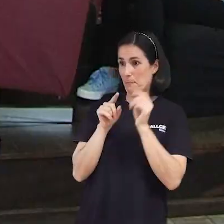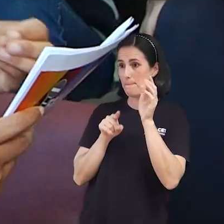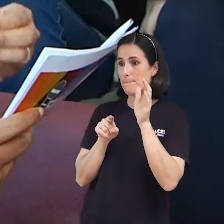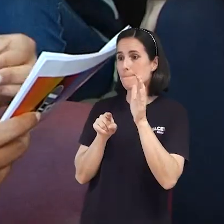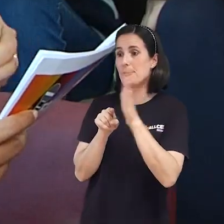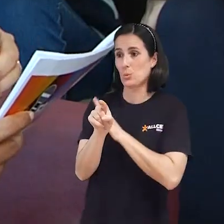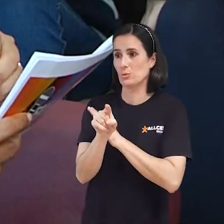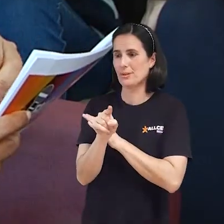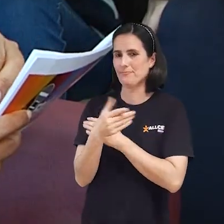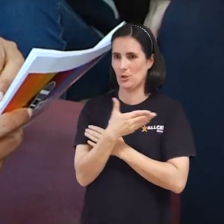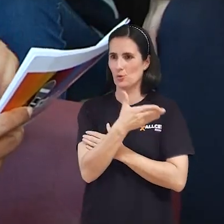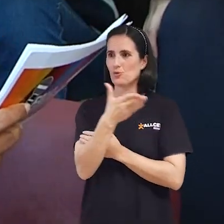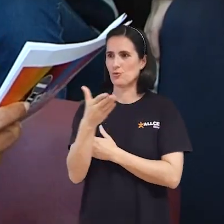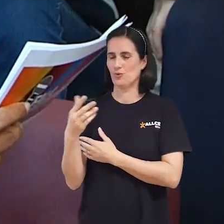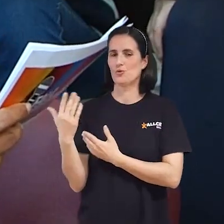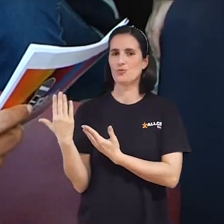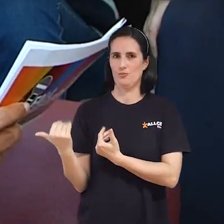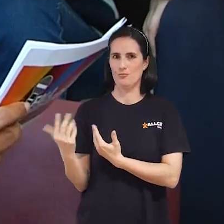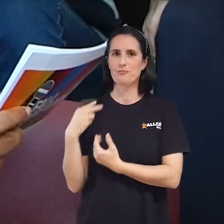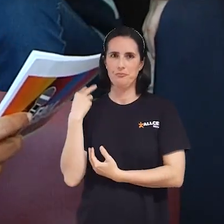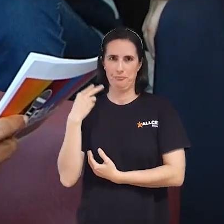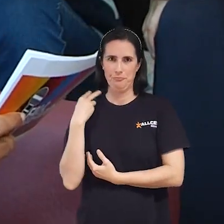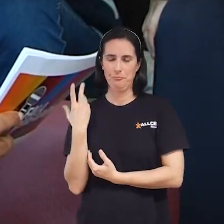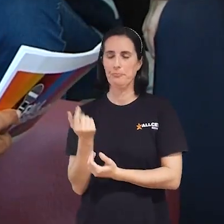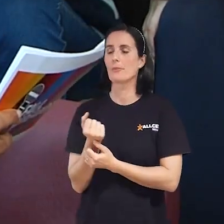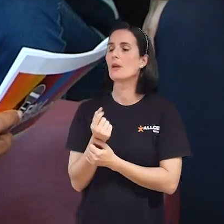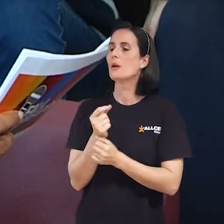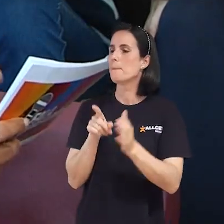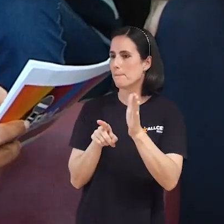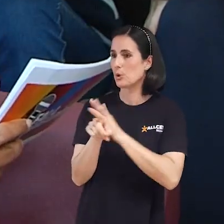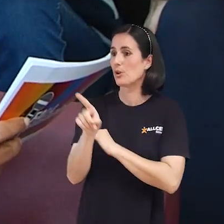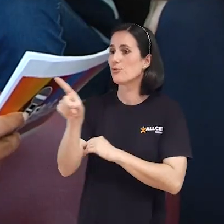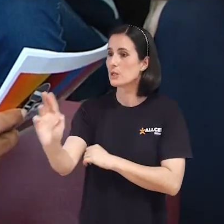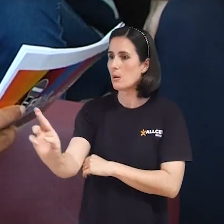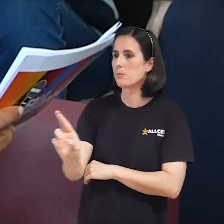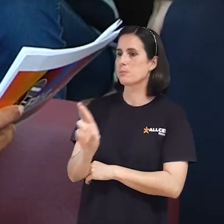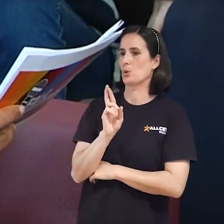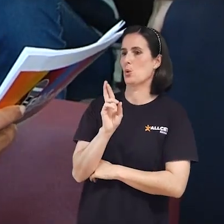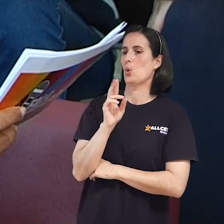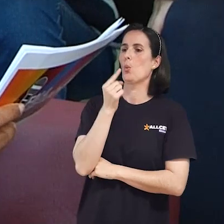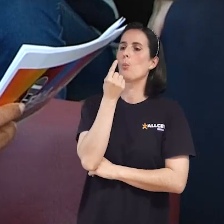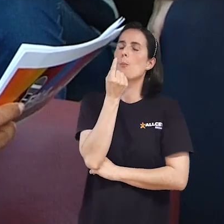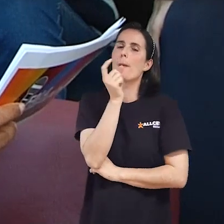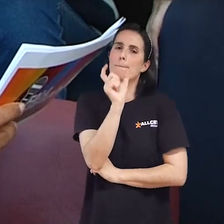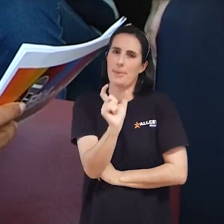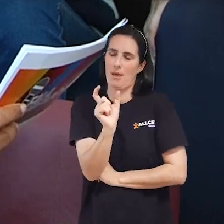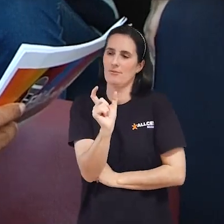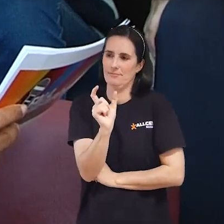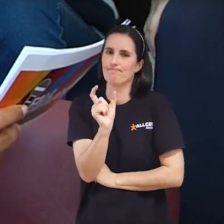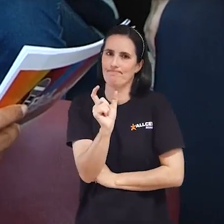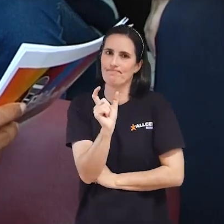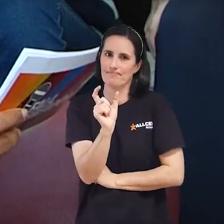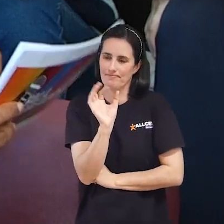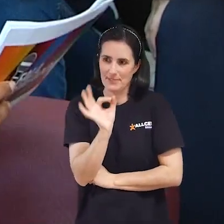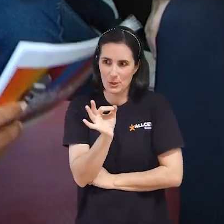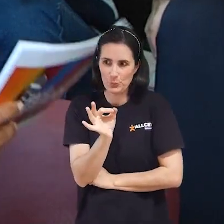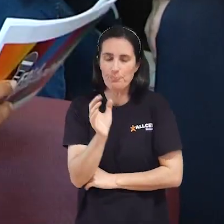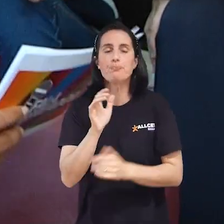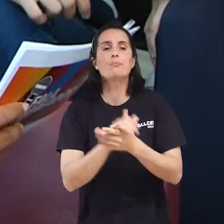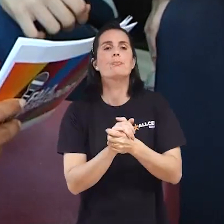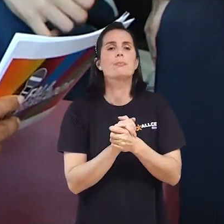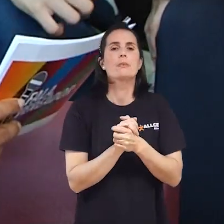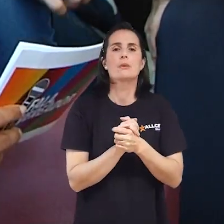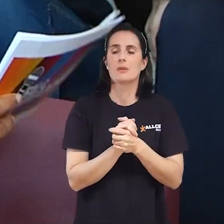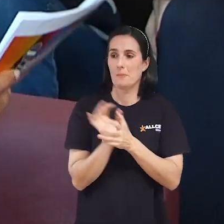Vereador, as nossas entrevistas aqui no programa têm sido muito reveladoras, mas nós queremos saber mais